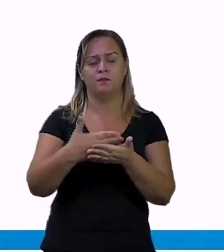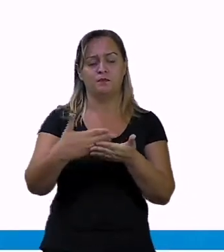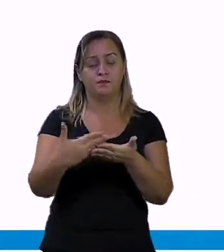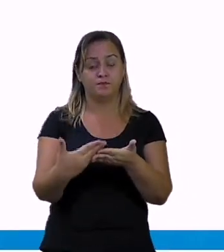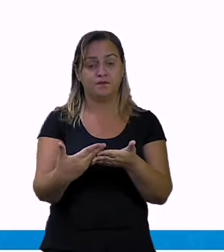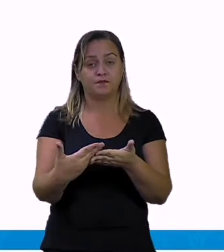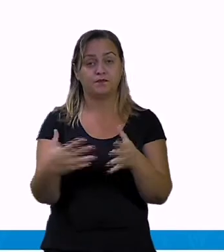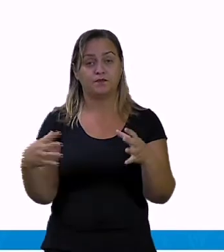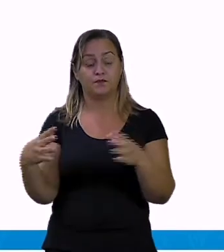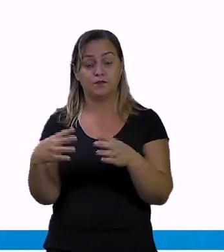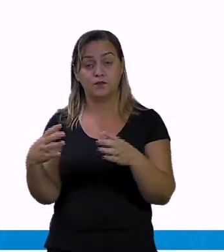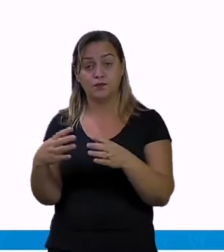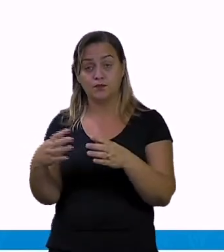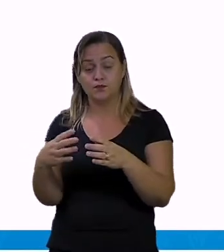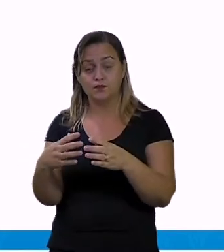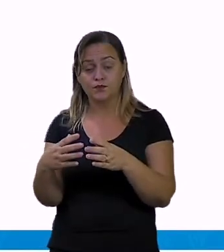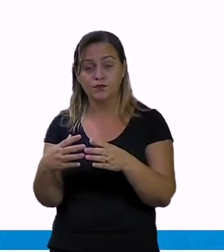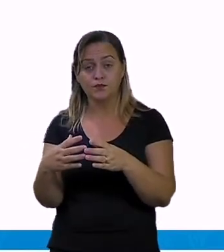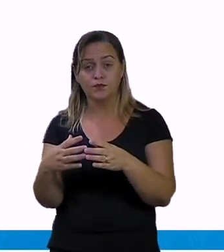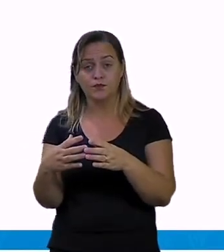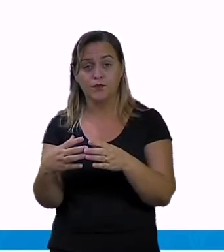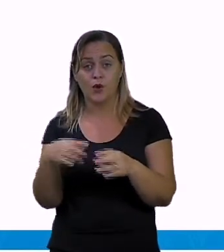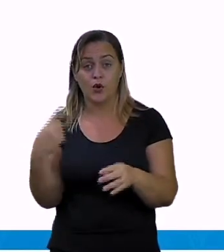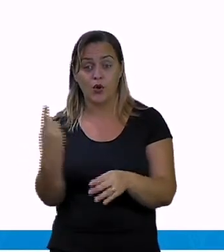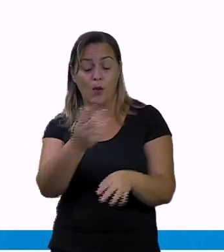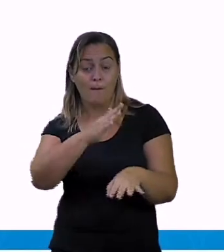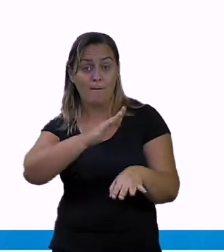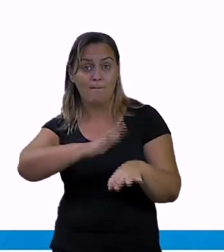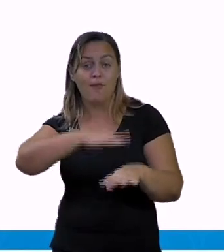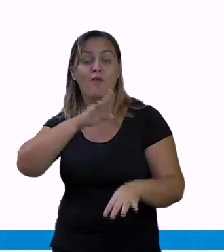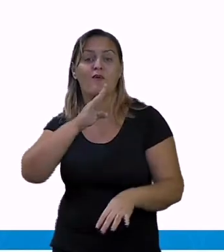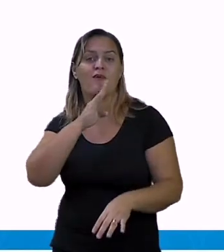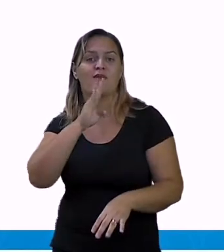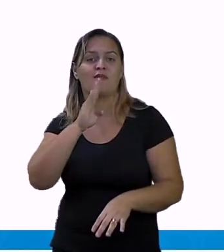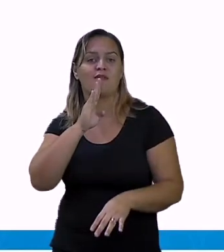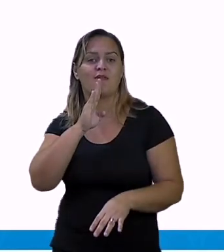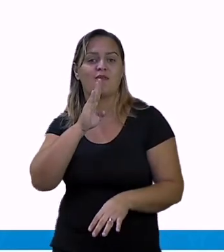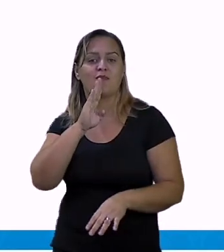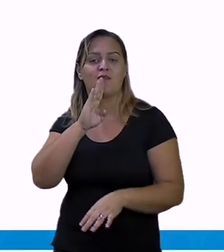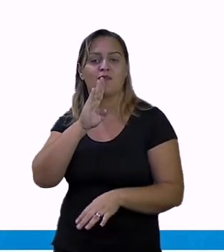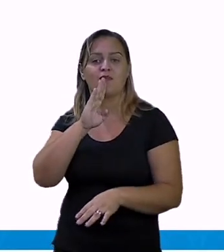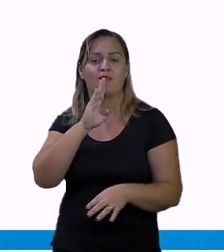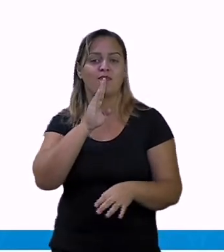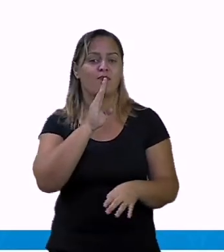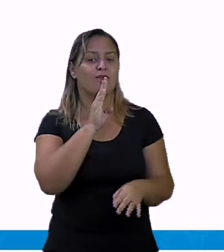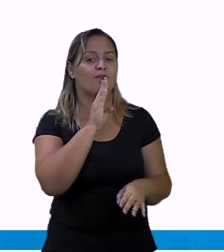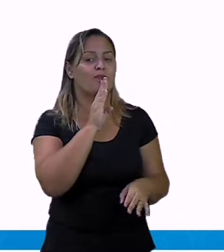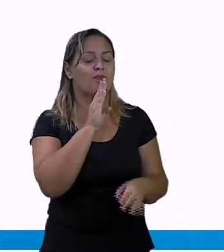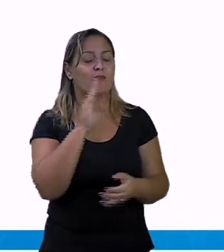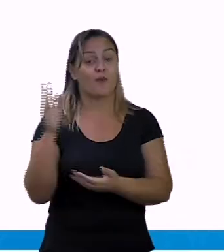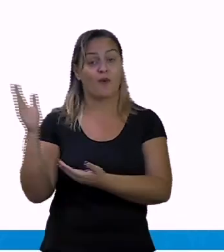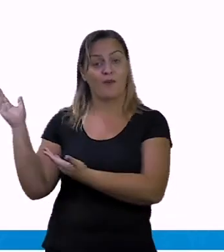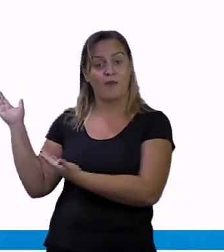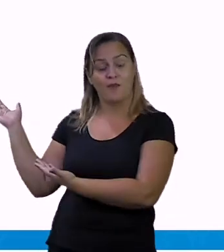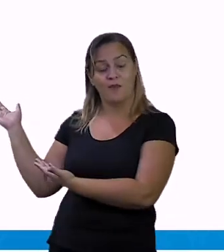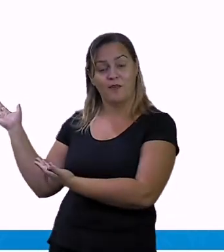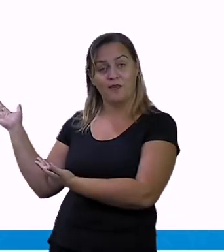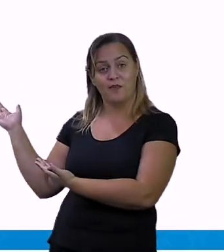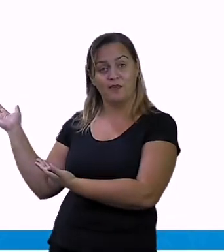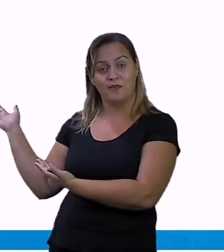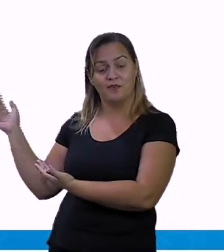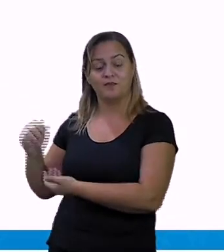aquáticos mais diversos, que são os peixes. Os peixes são animais